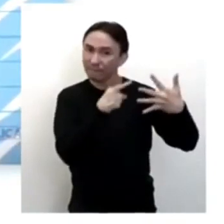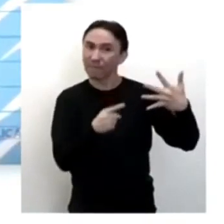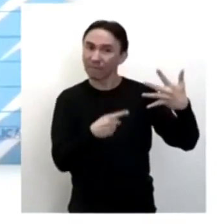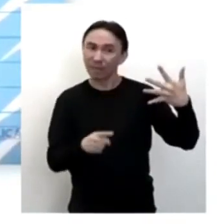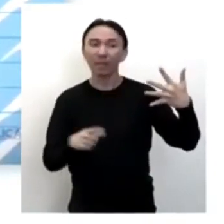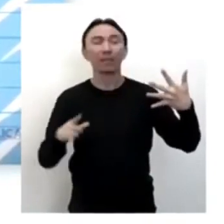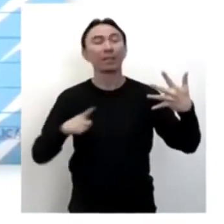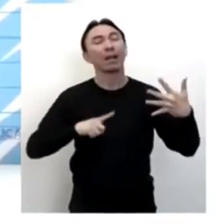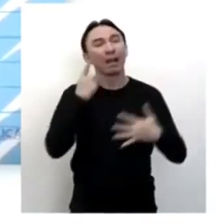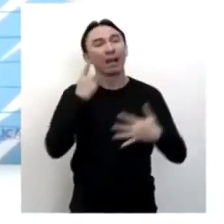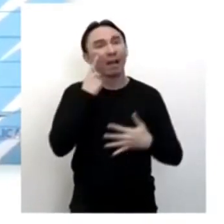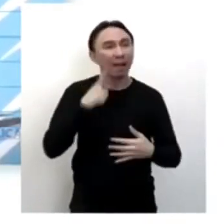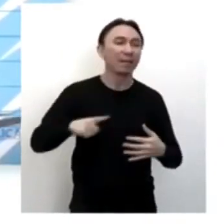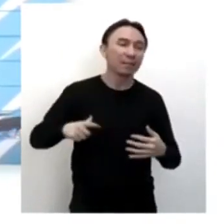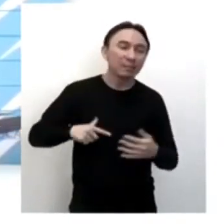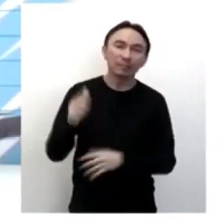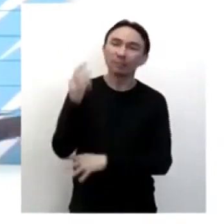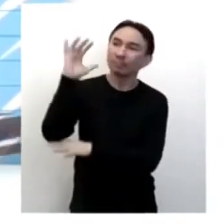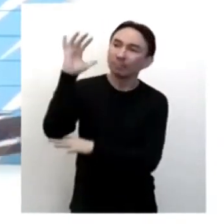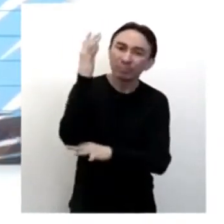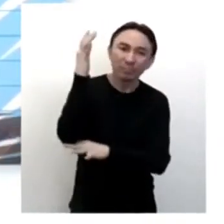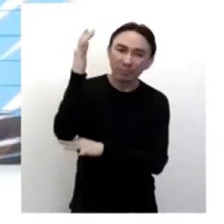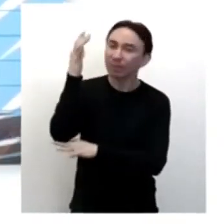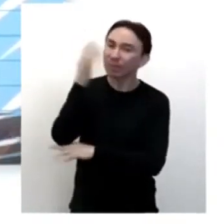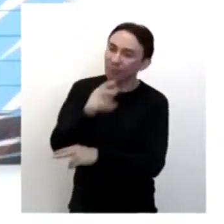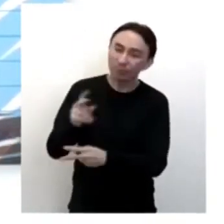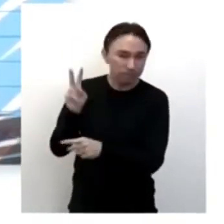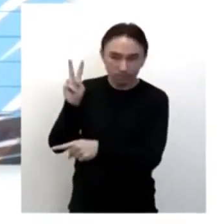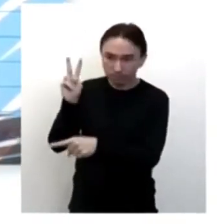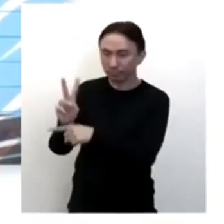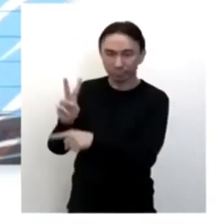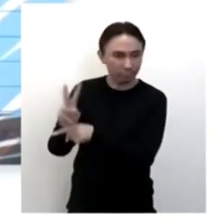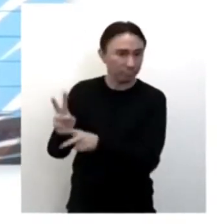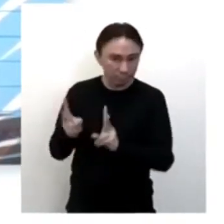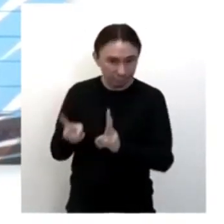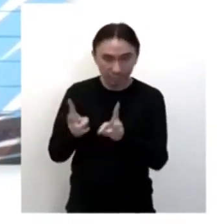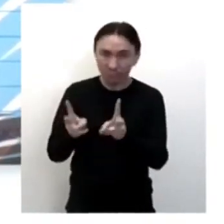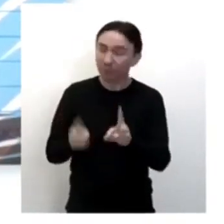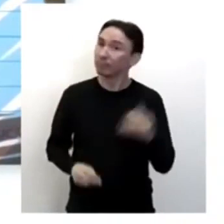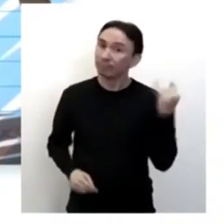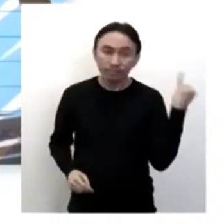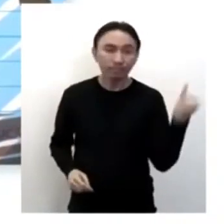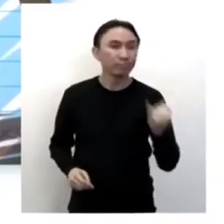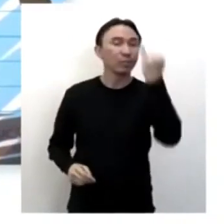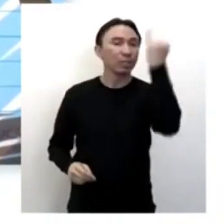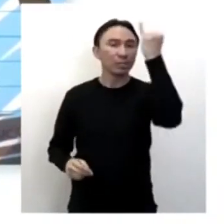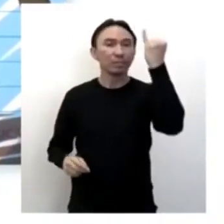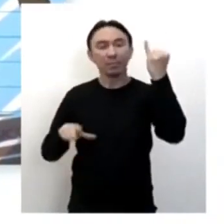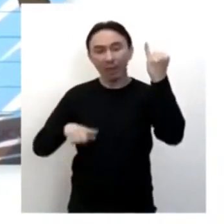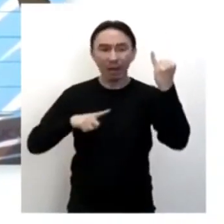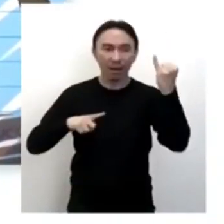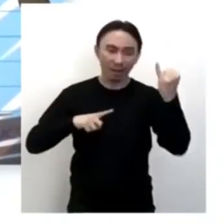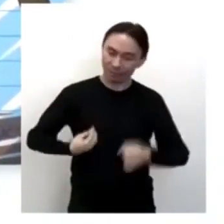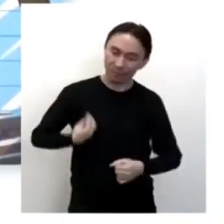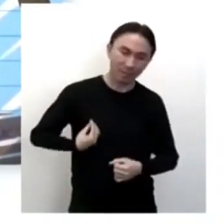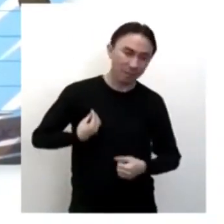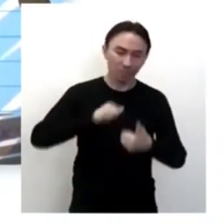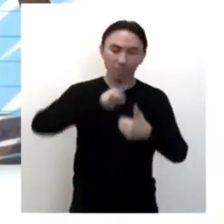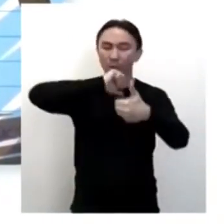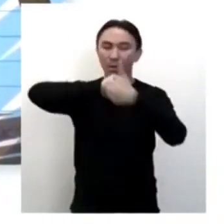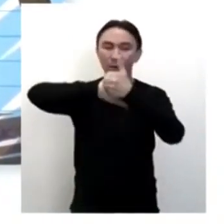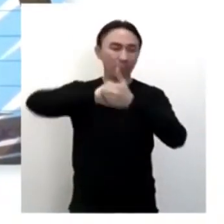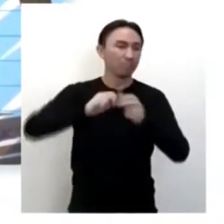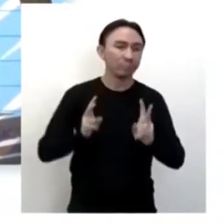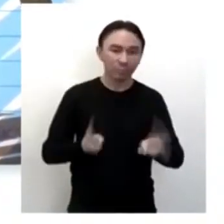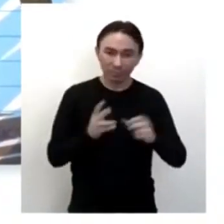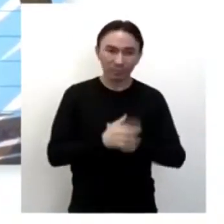e conservação do meio ambiente, considerados fundamentais para a qualidade de vida. Essas questões aparecem organizadas nos temas